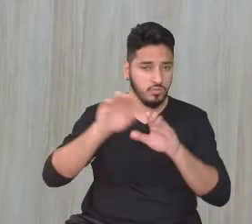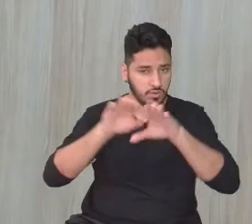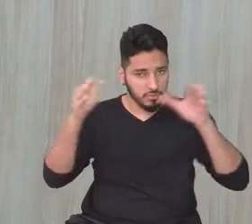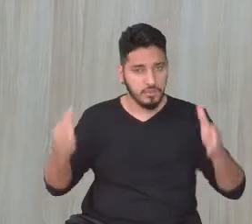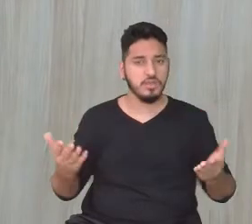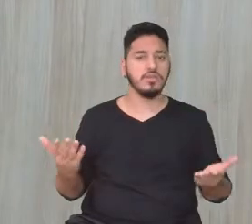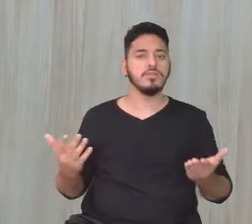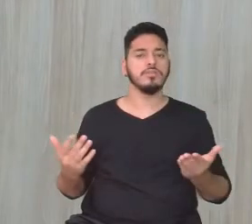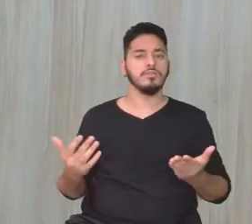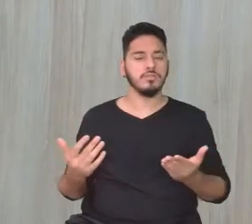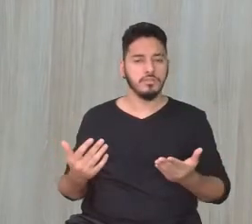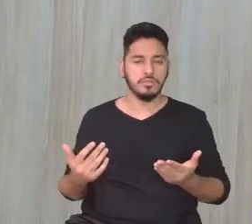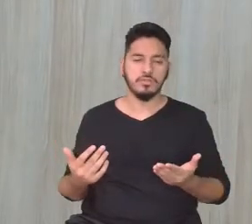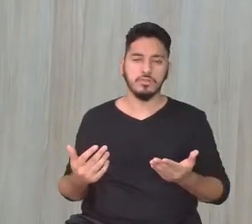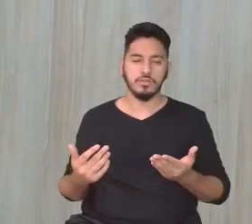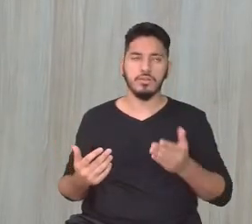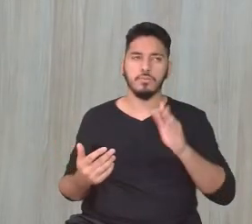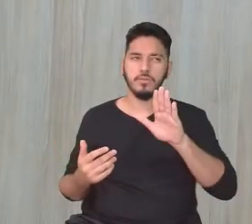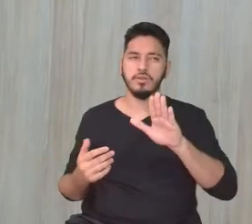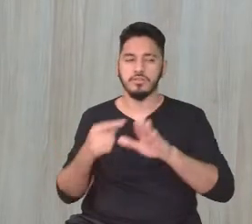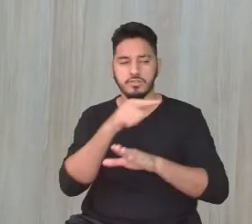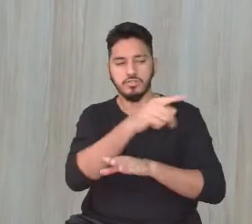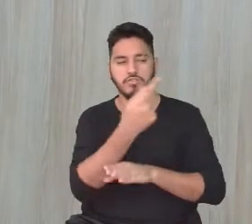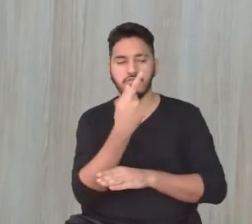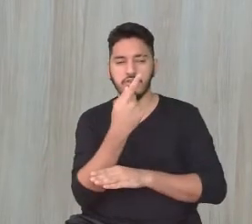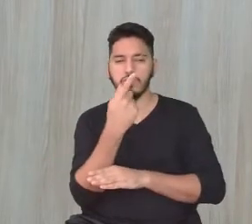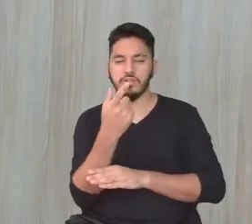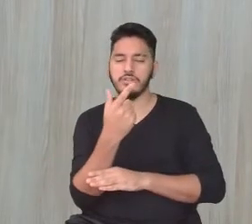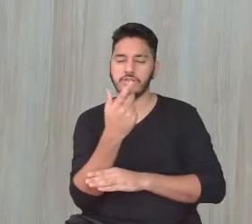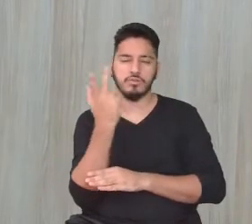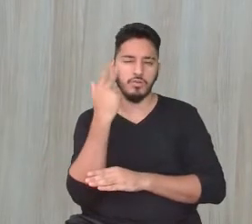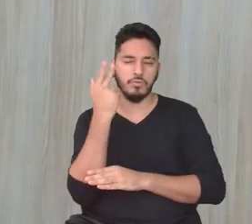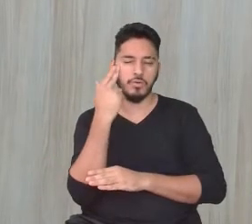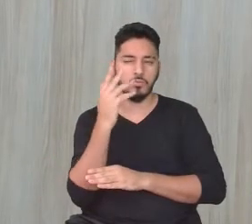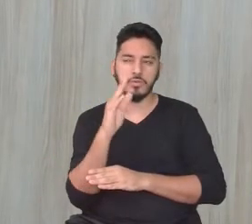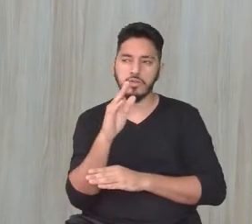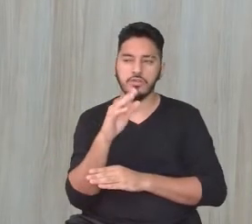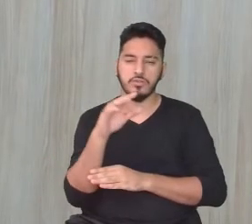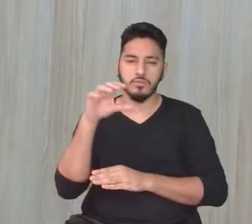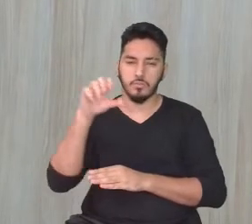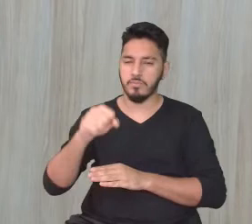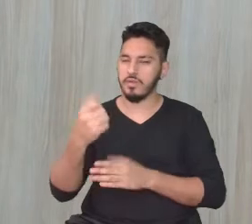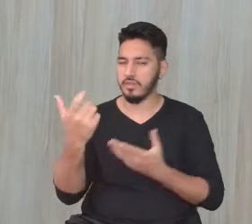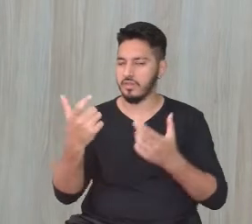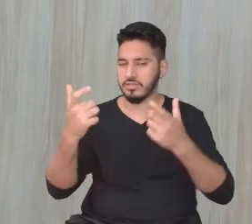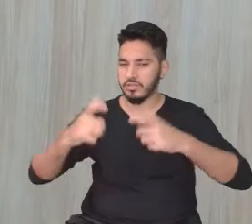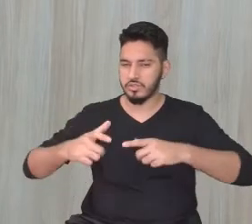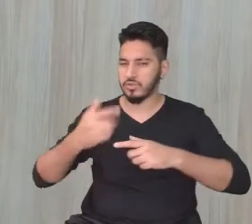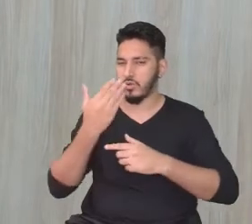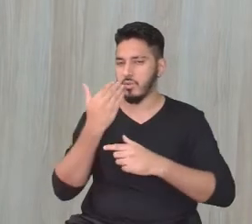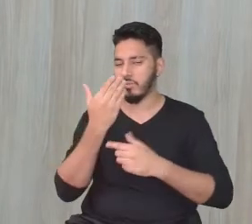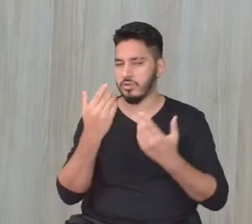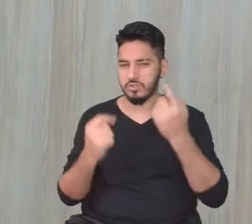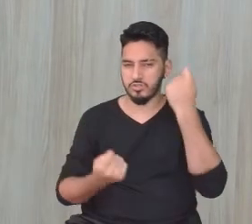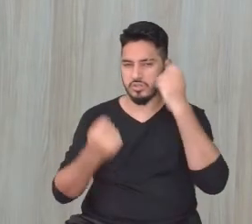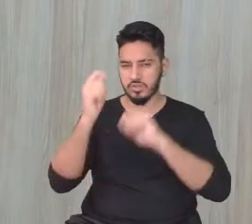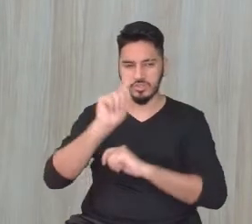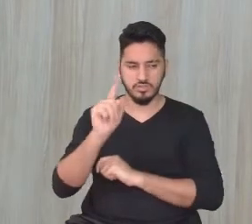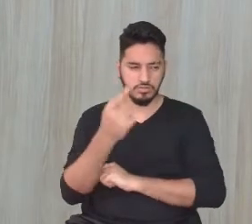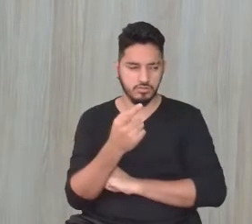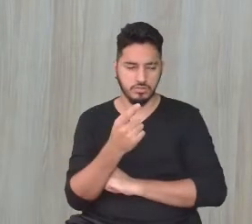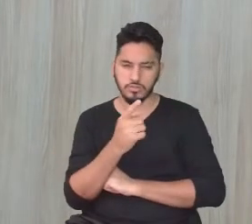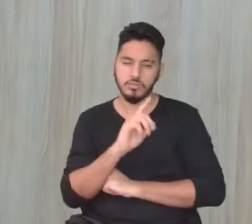aperta e é exato que o senhor já falou que costuma muito pega esse sobre esses produtos muita gente vai usá da